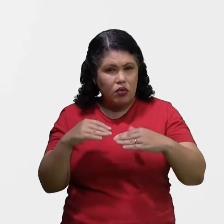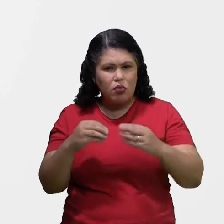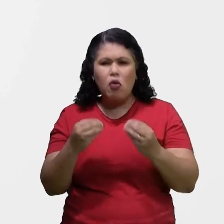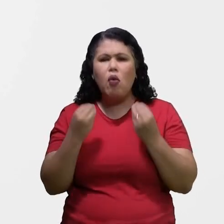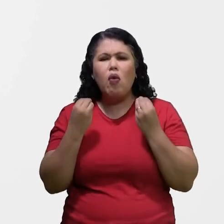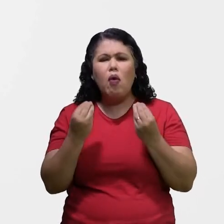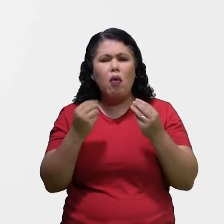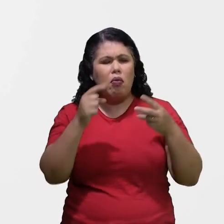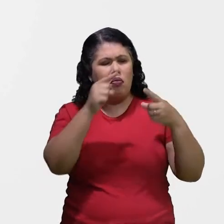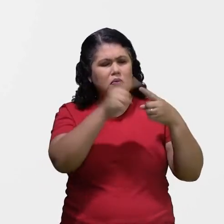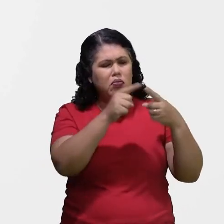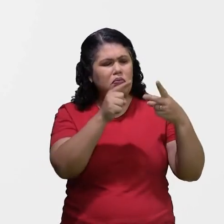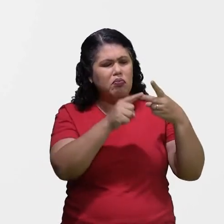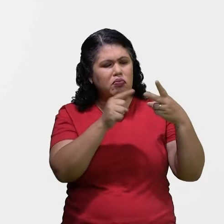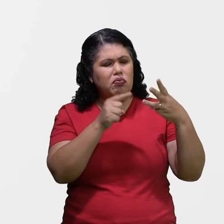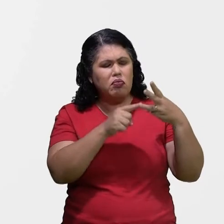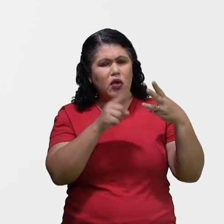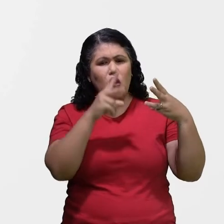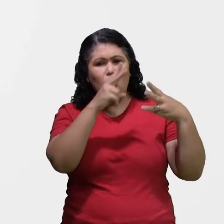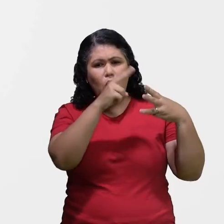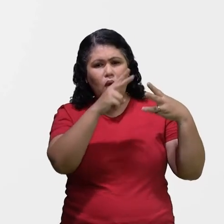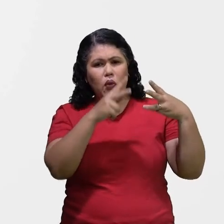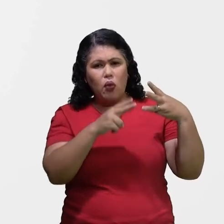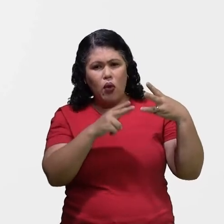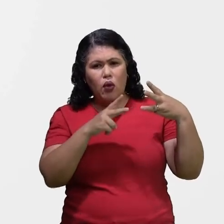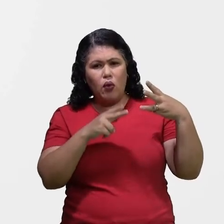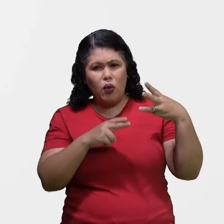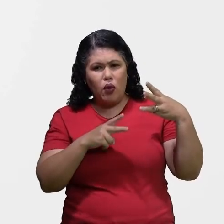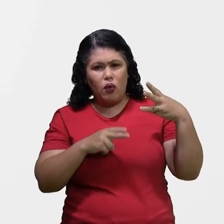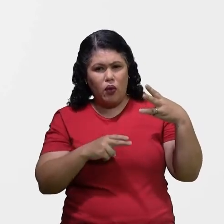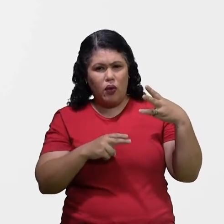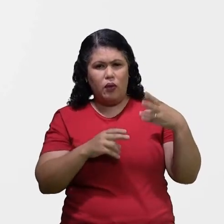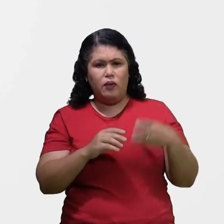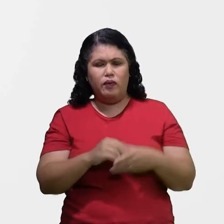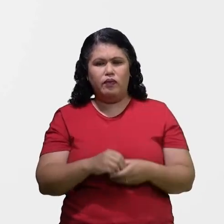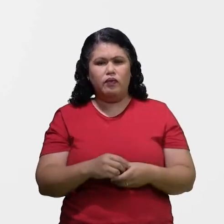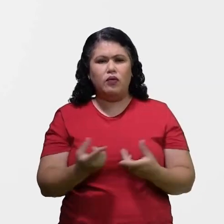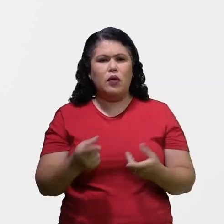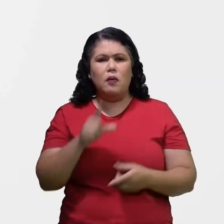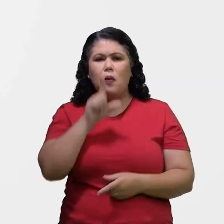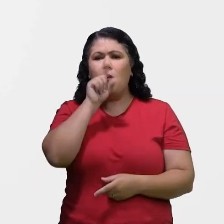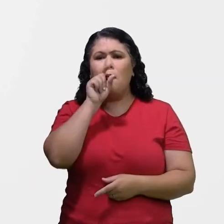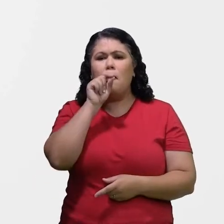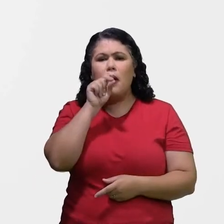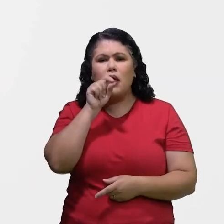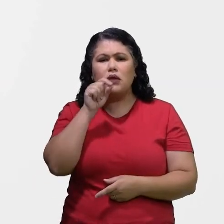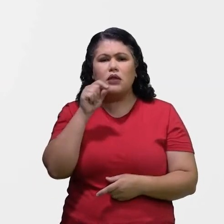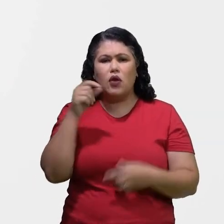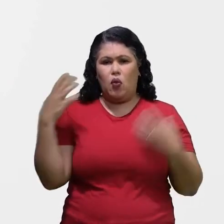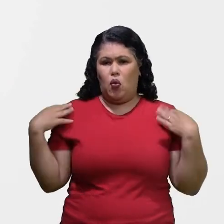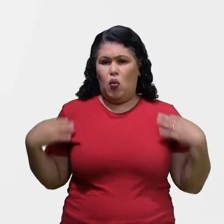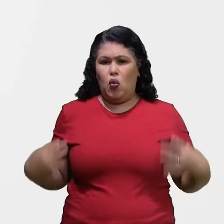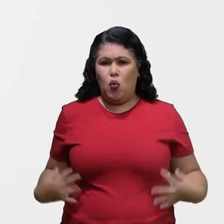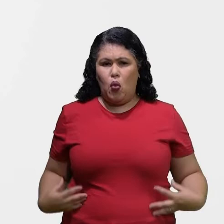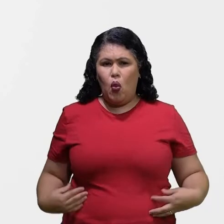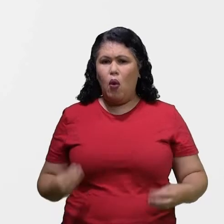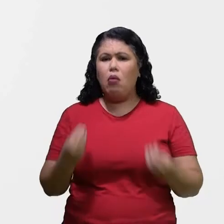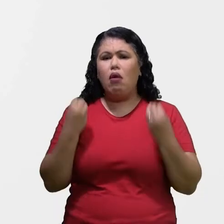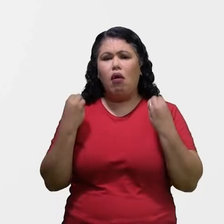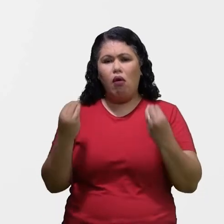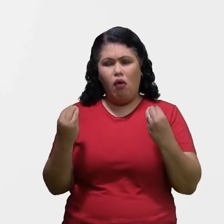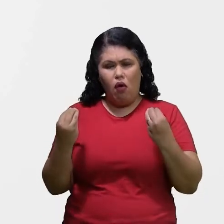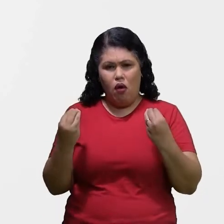e veem, ele é revestido de quê? Aí vocês vão preencher lá, o revestimento do pássaro, por exemplo. Ele é revestido de quê? O